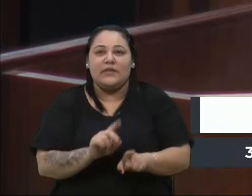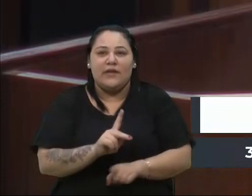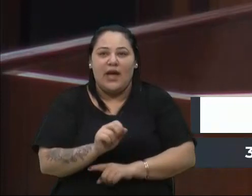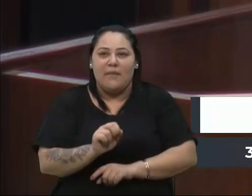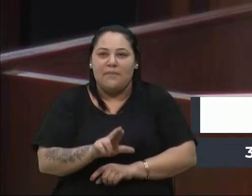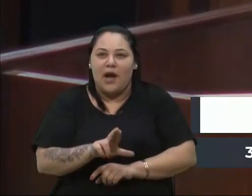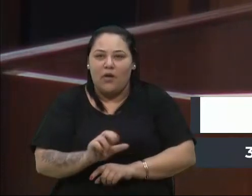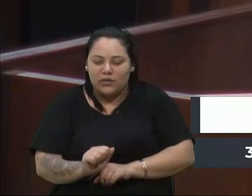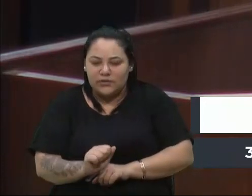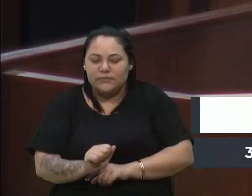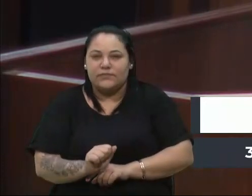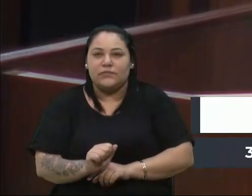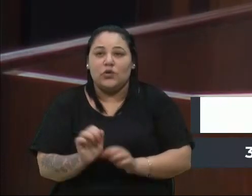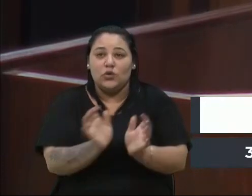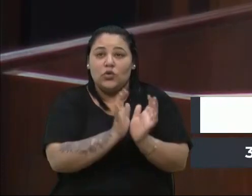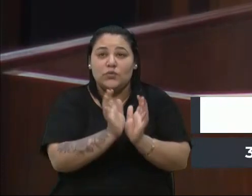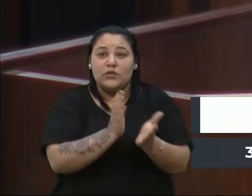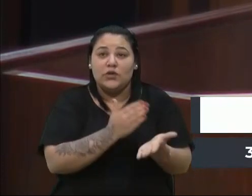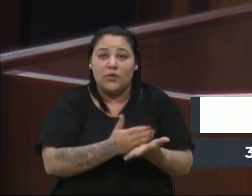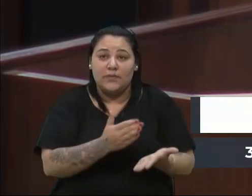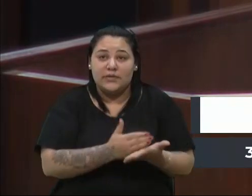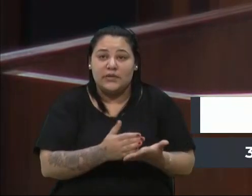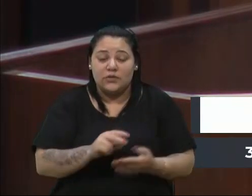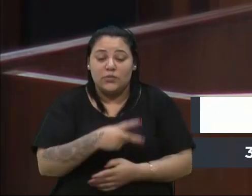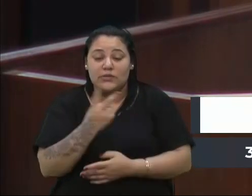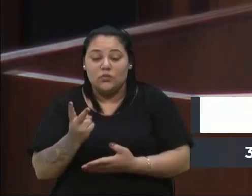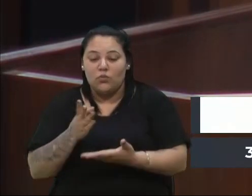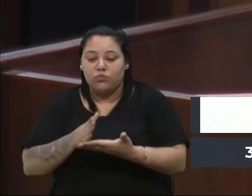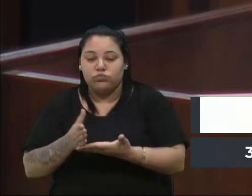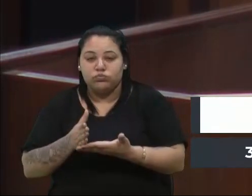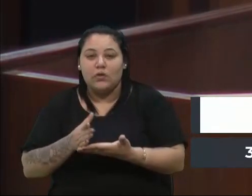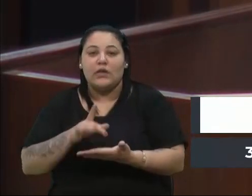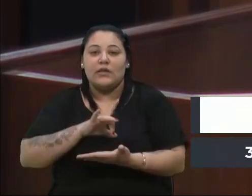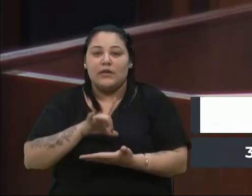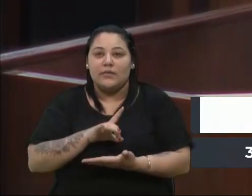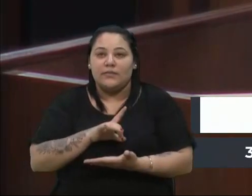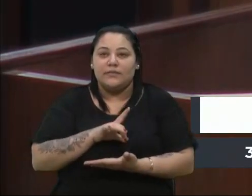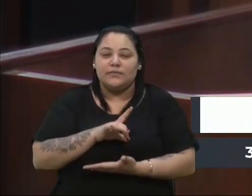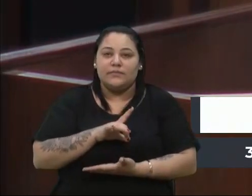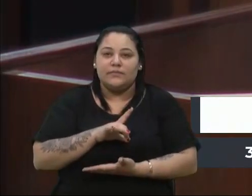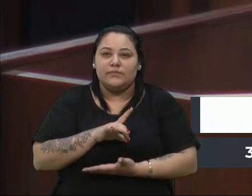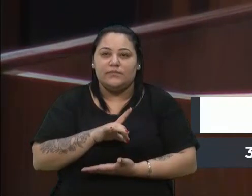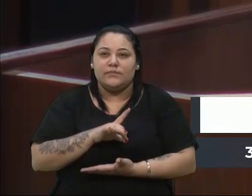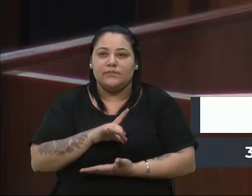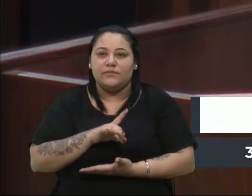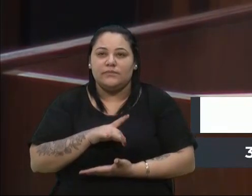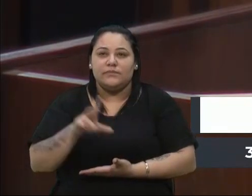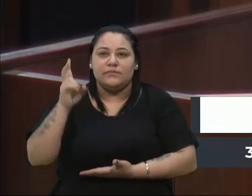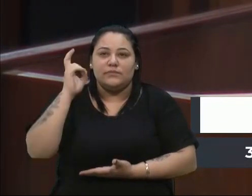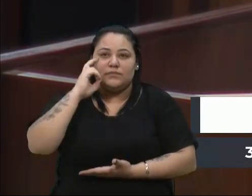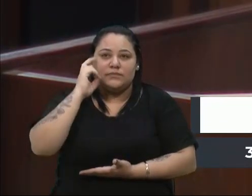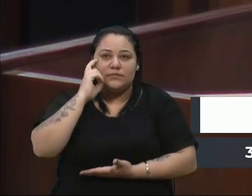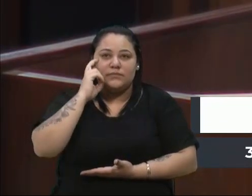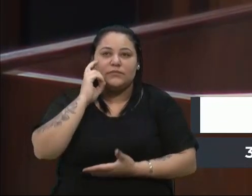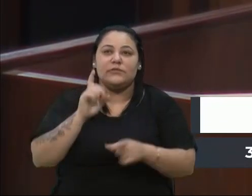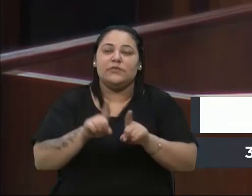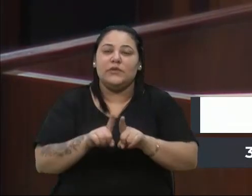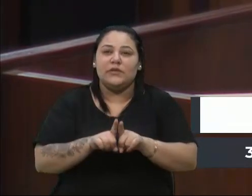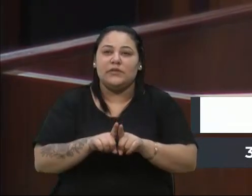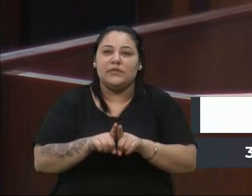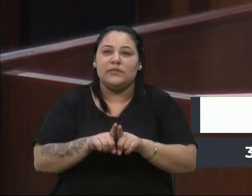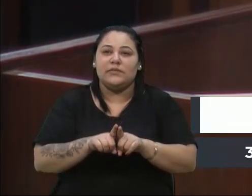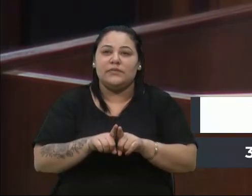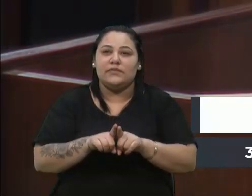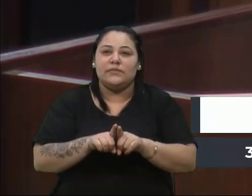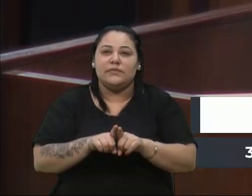que começaram o coro. Numa segunda fase, tivemos a Lynch, Gestão Cultural, e a Florência Nieto, a adesão do